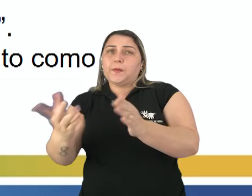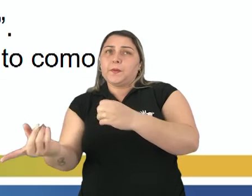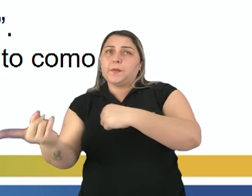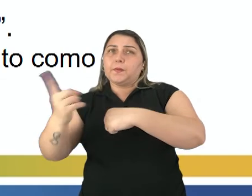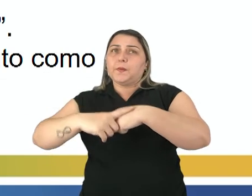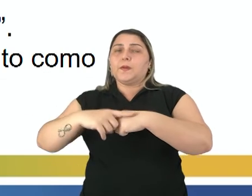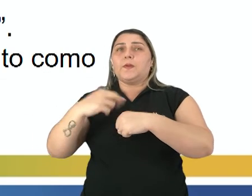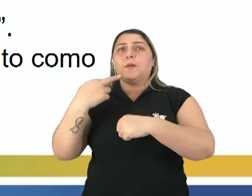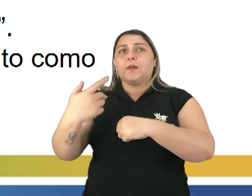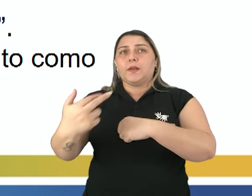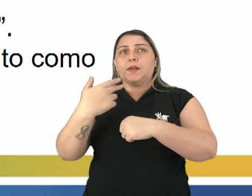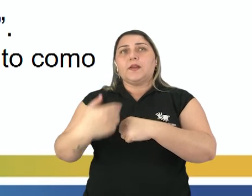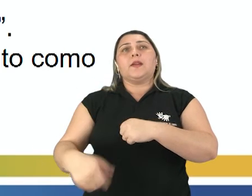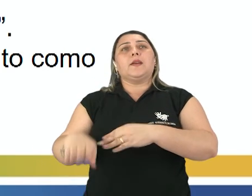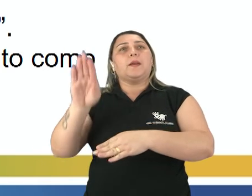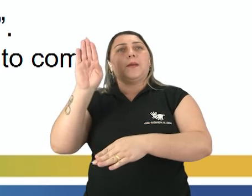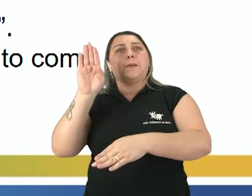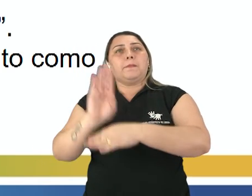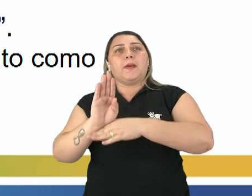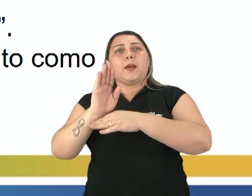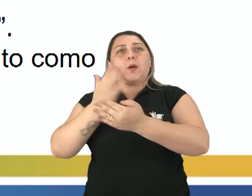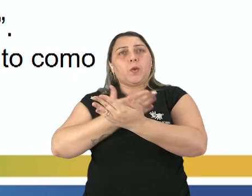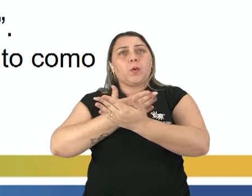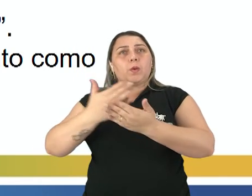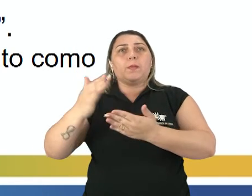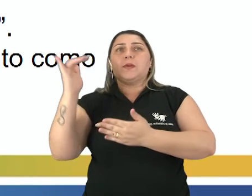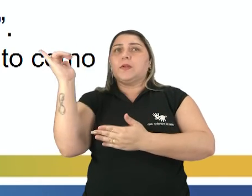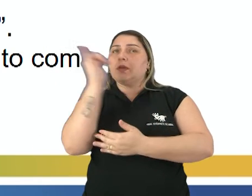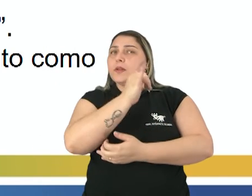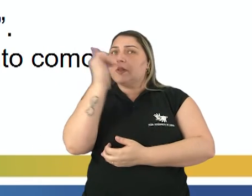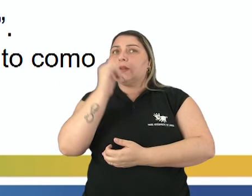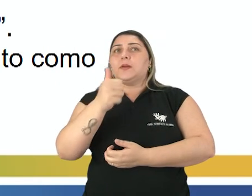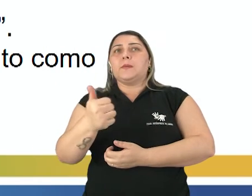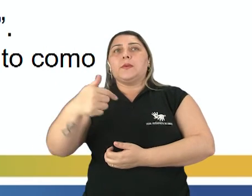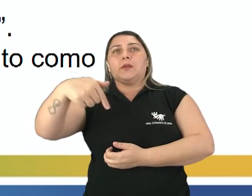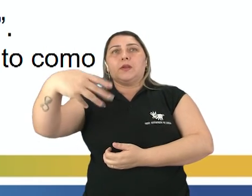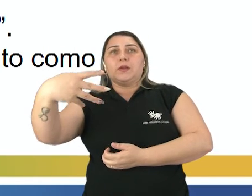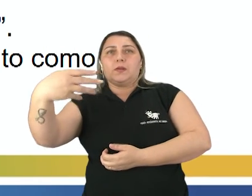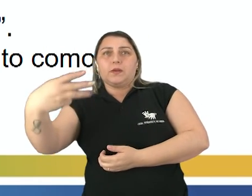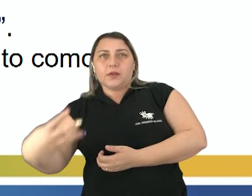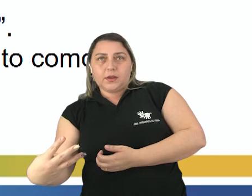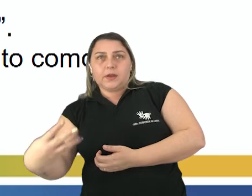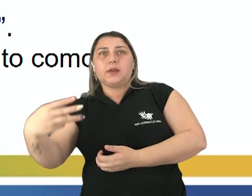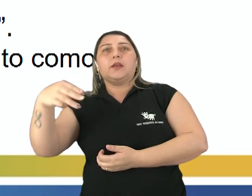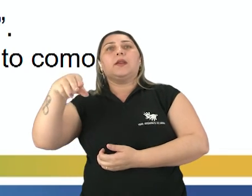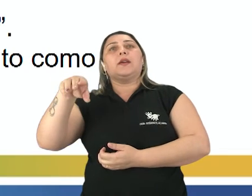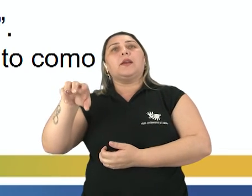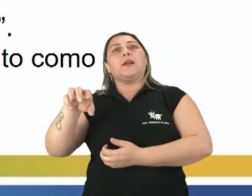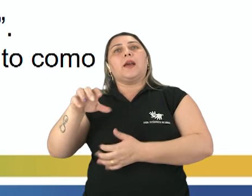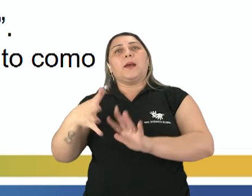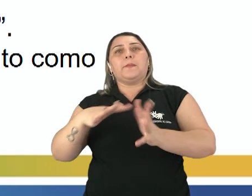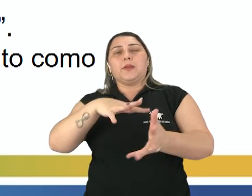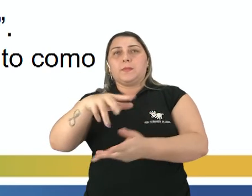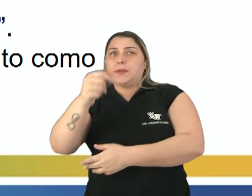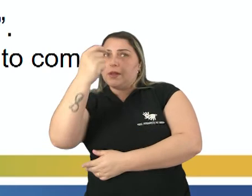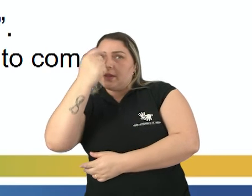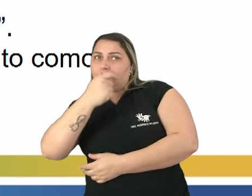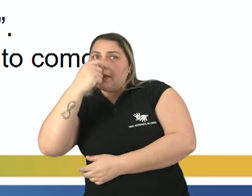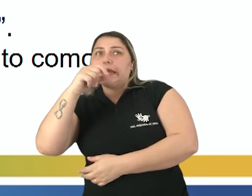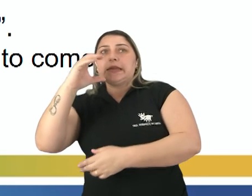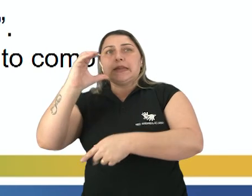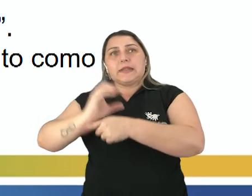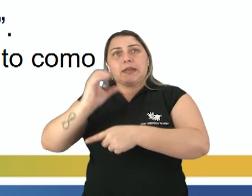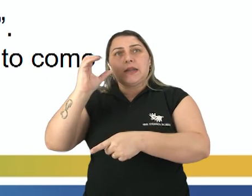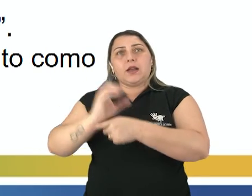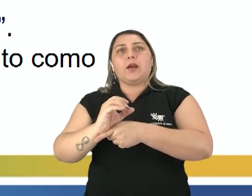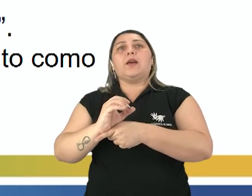entre línguas. B. Partiu da Itália em 1743 a epidemia da gripe. E C. Supõe-se